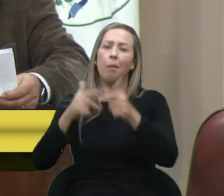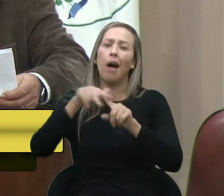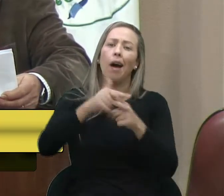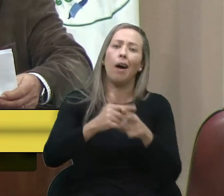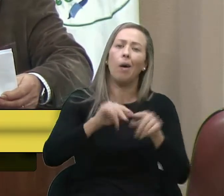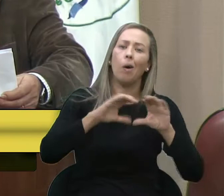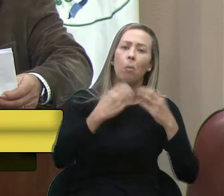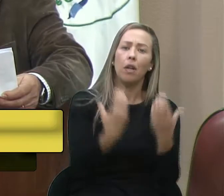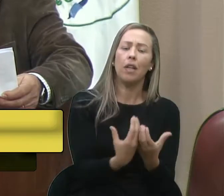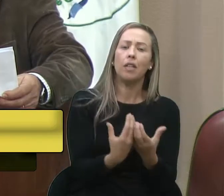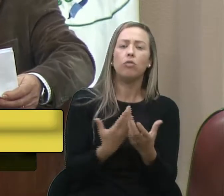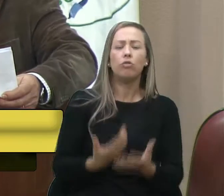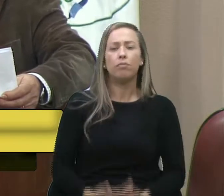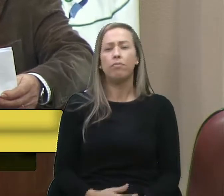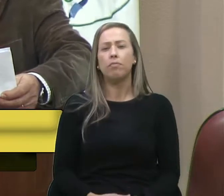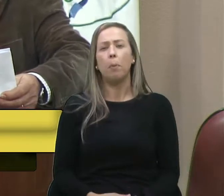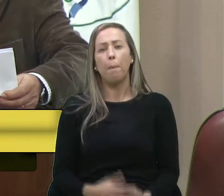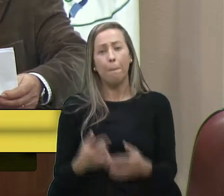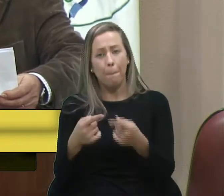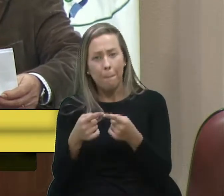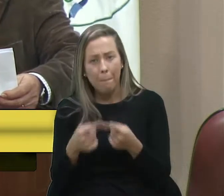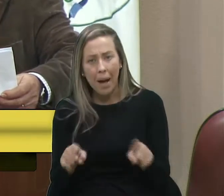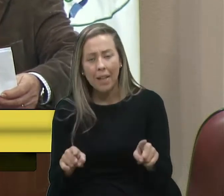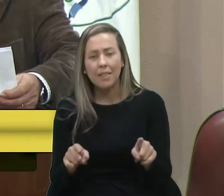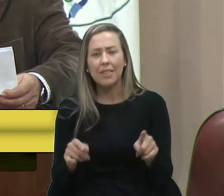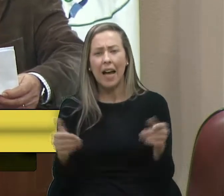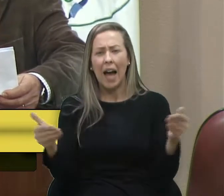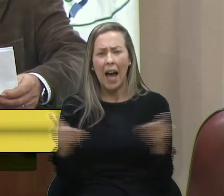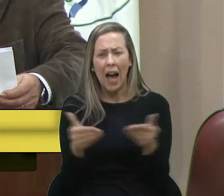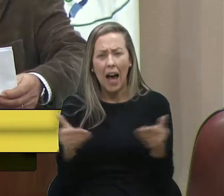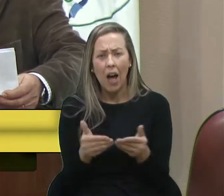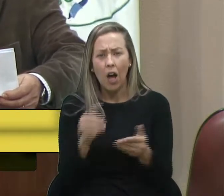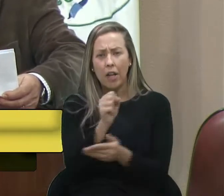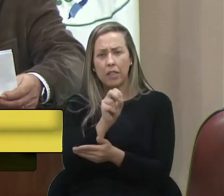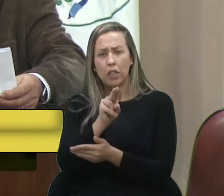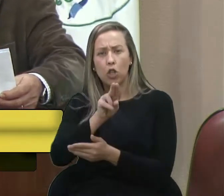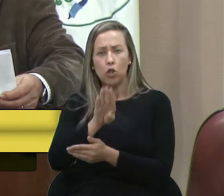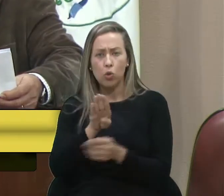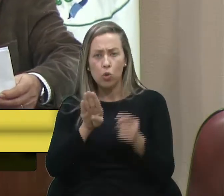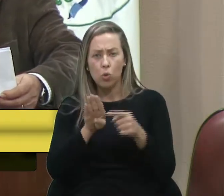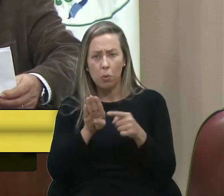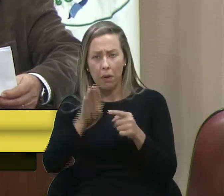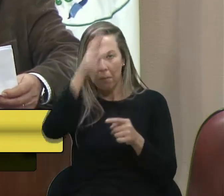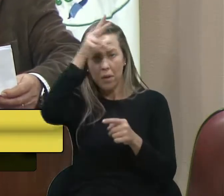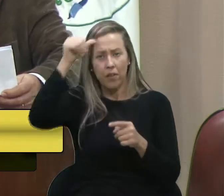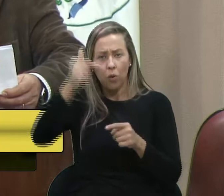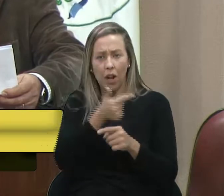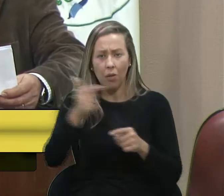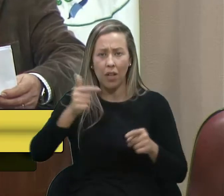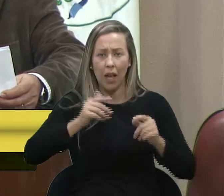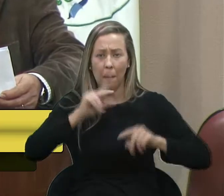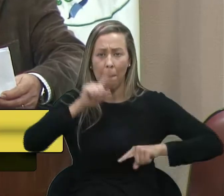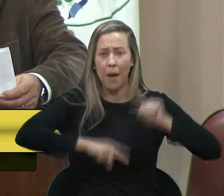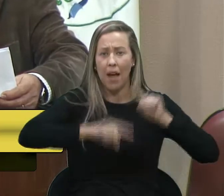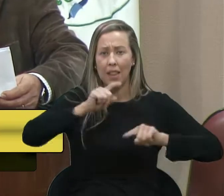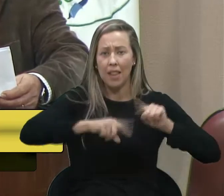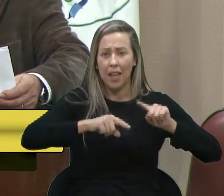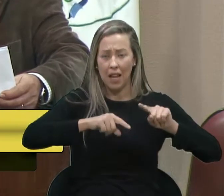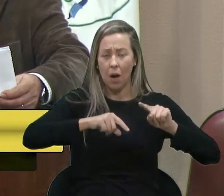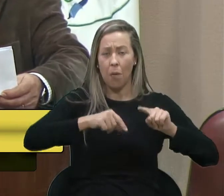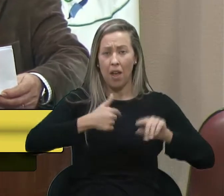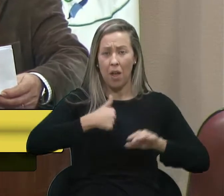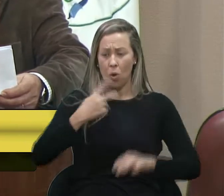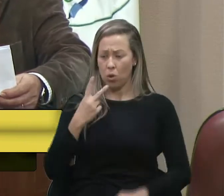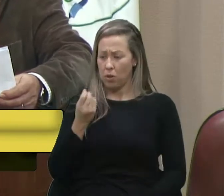agora, más condições na subprefeitura, maquinário defasado. Quando eu estive aqui em